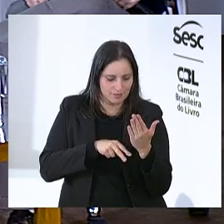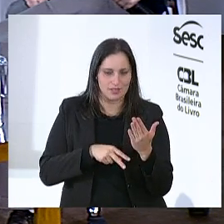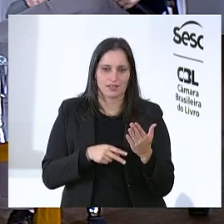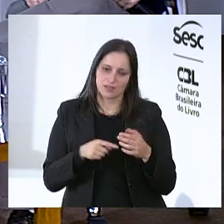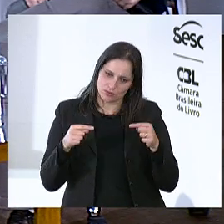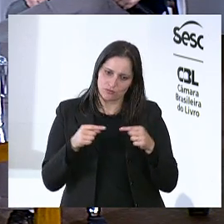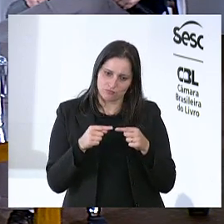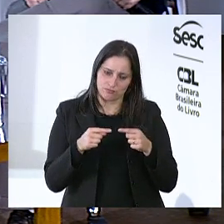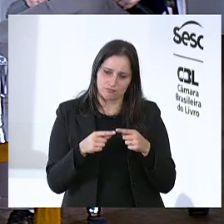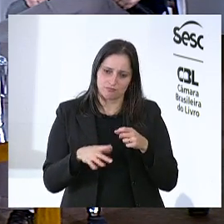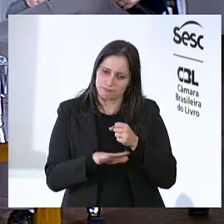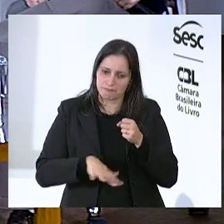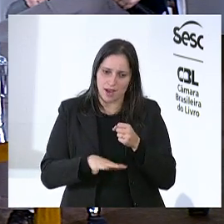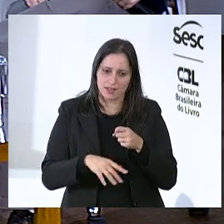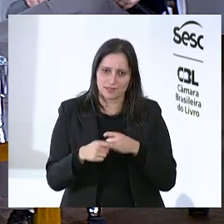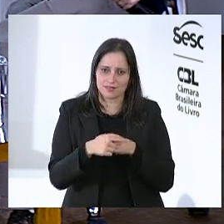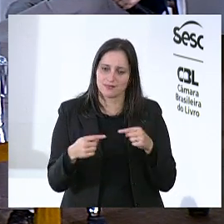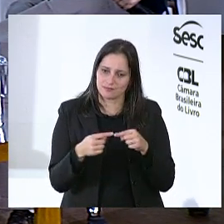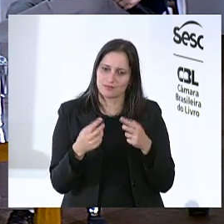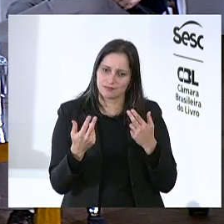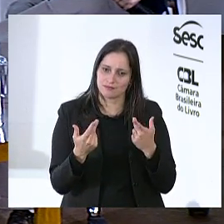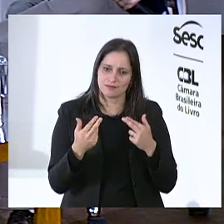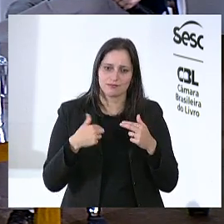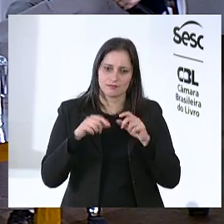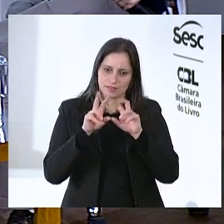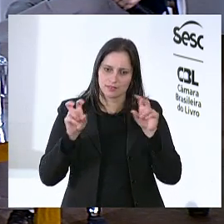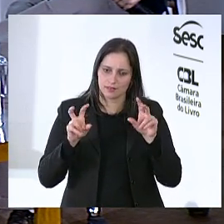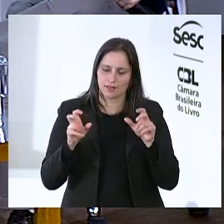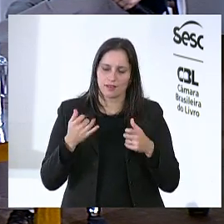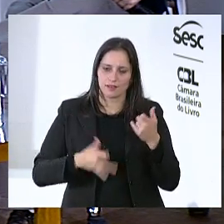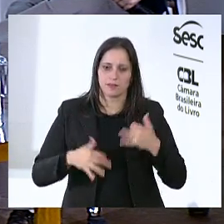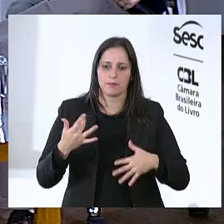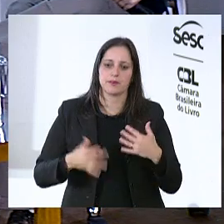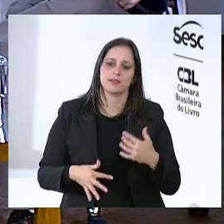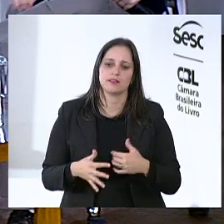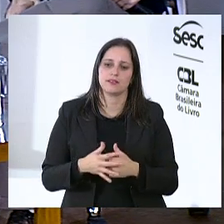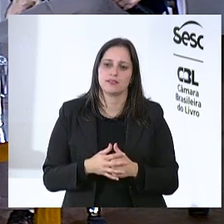que se de repente a gente